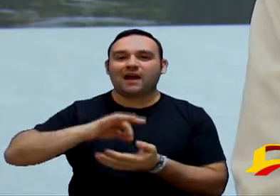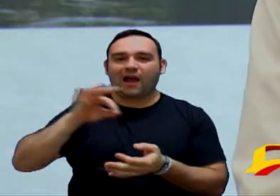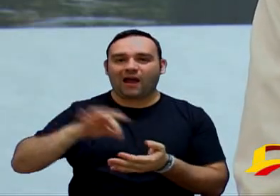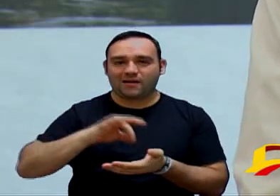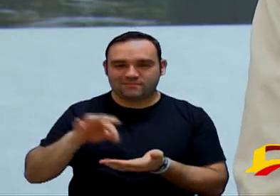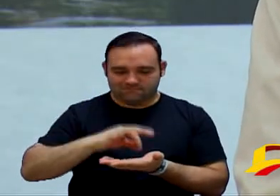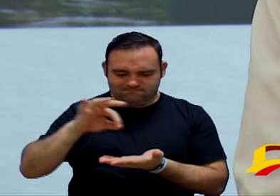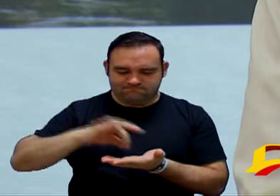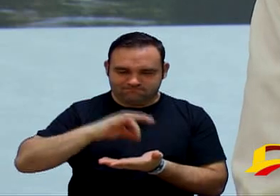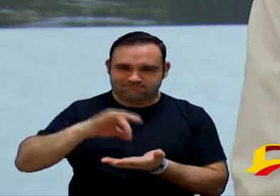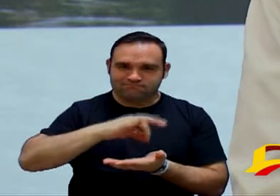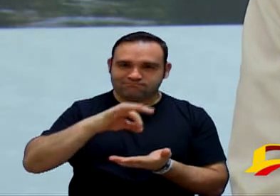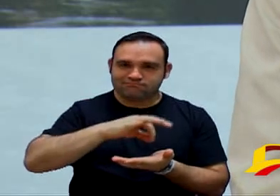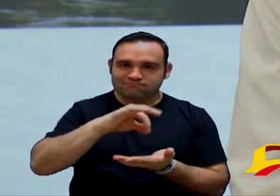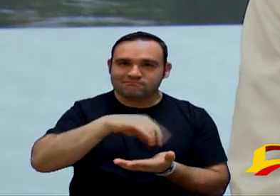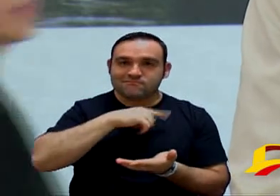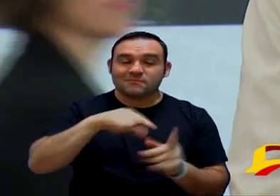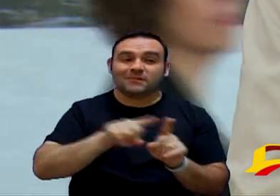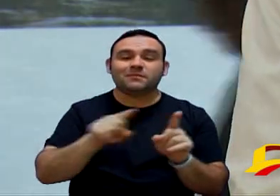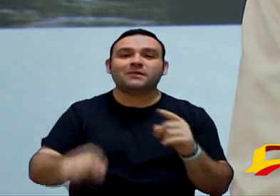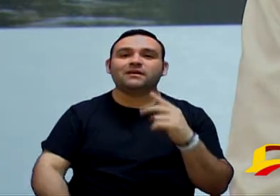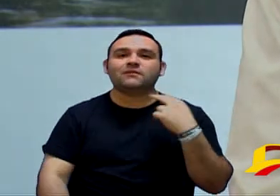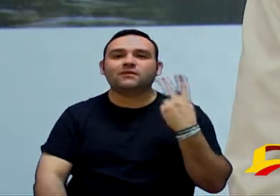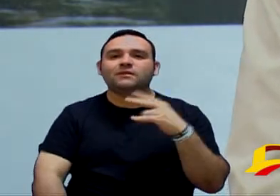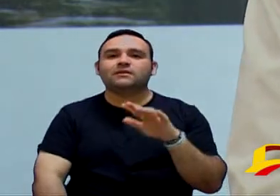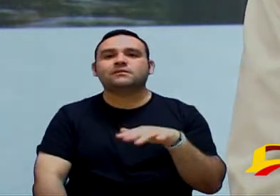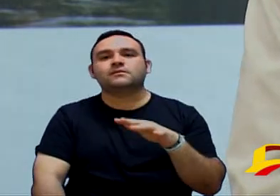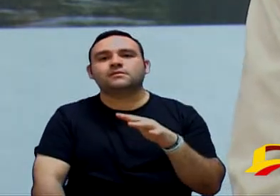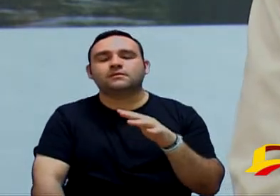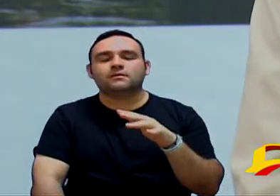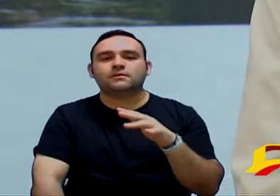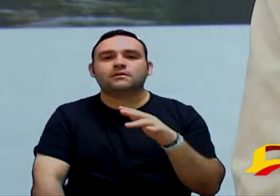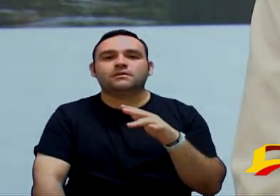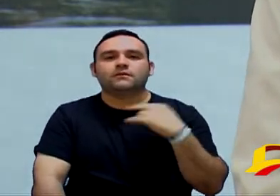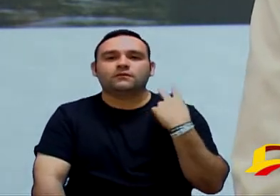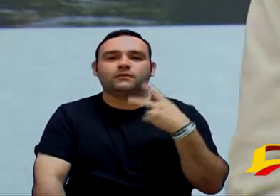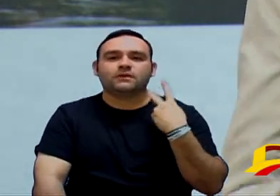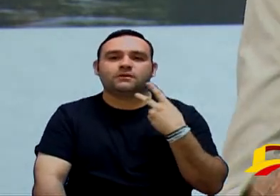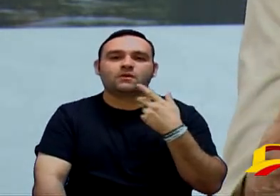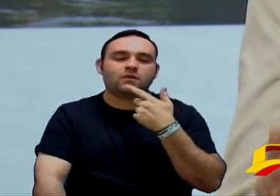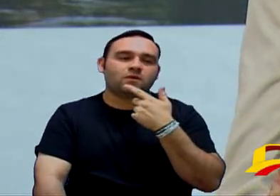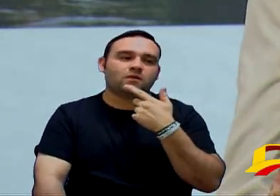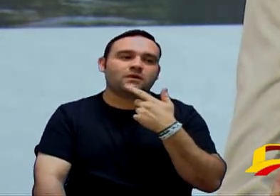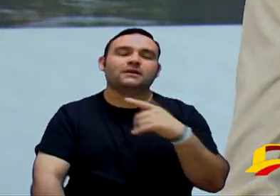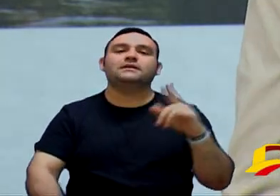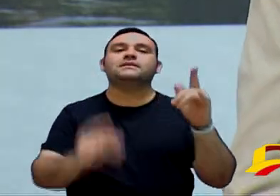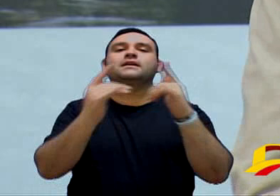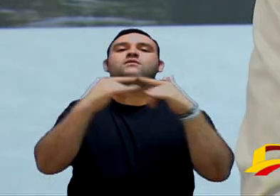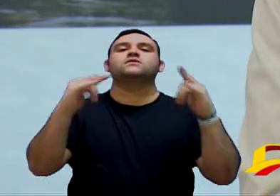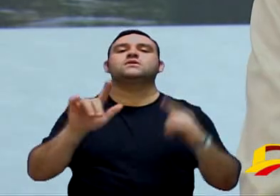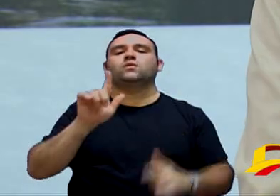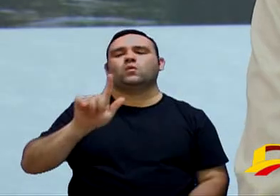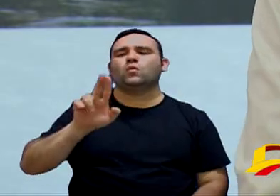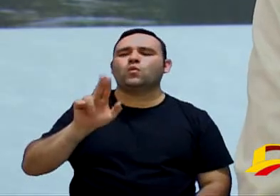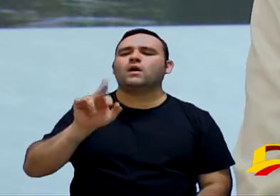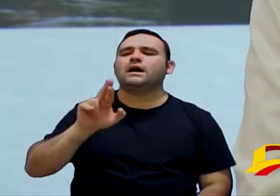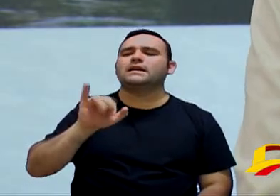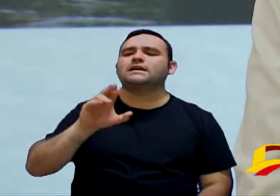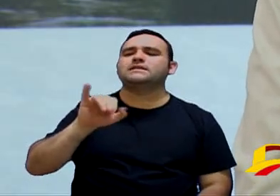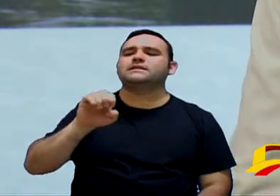que fazem bordados Vereador ou Vereador o circo Guaraciaba está